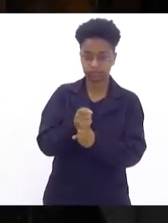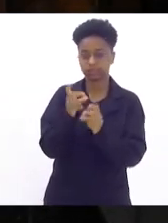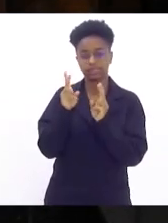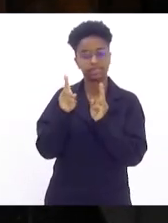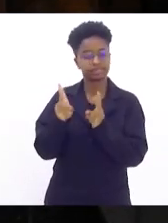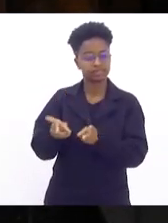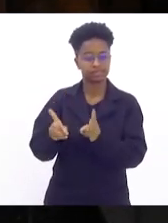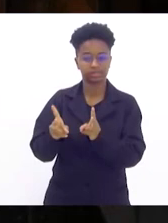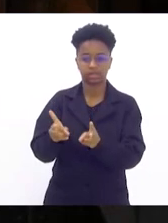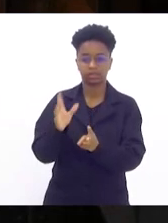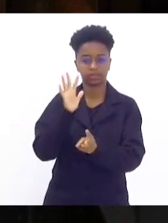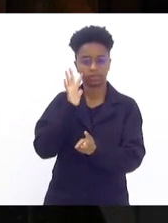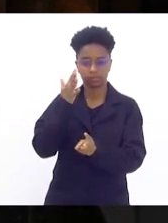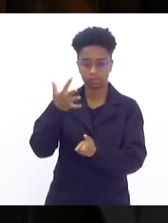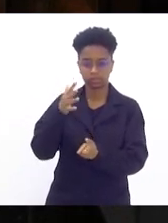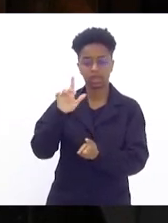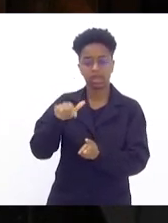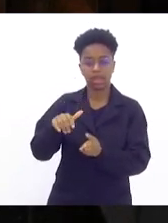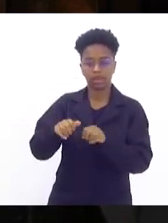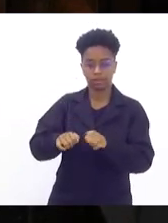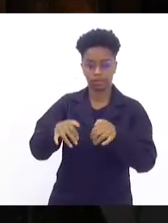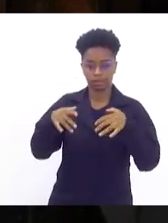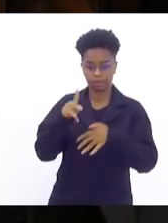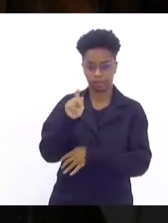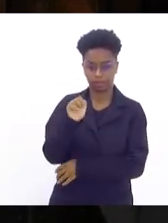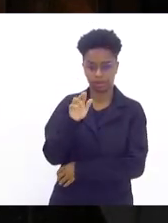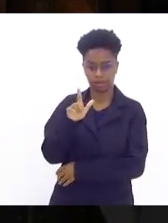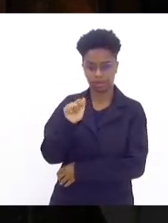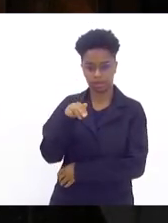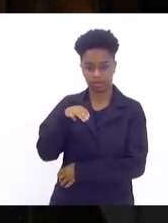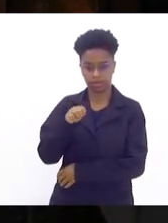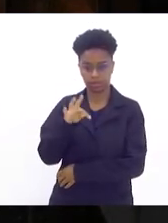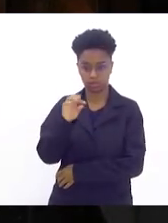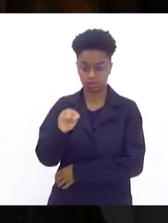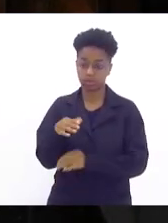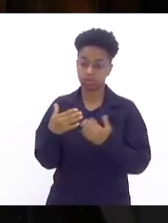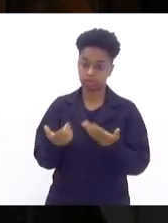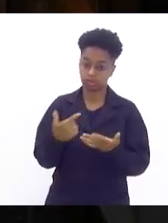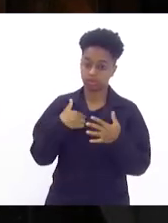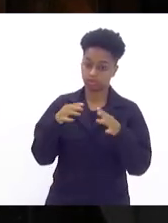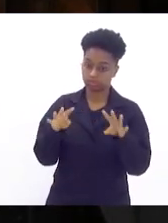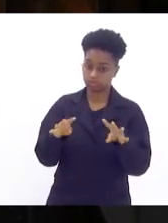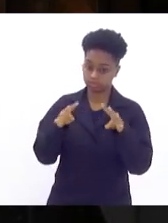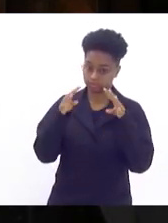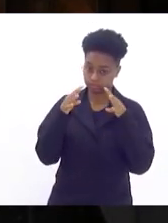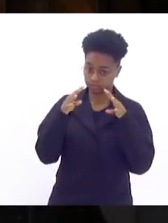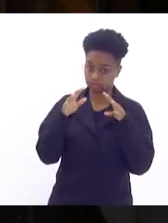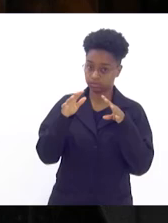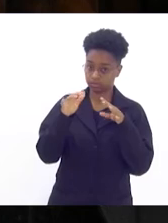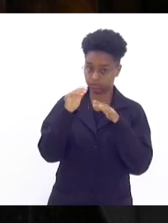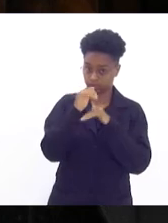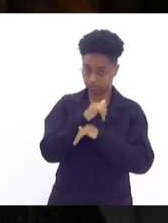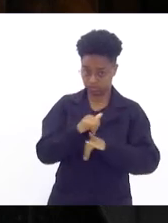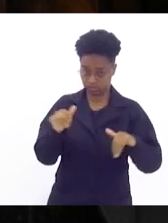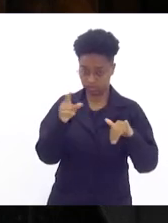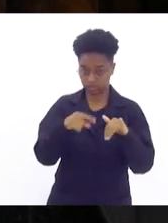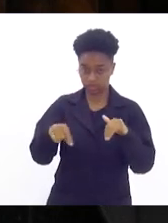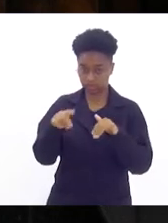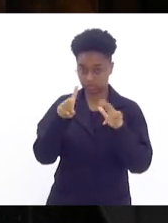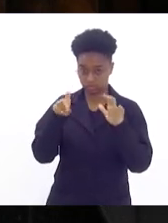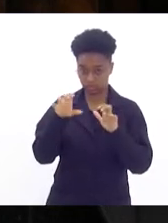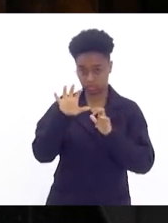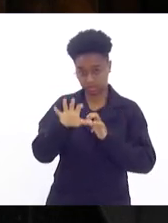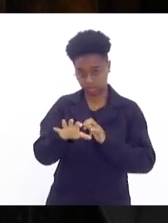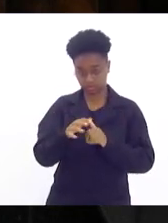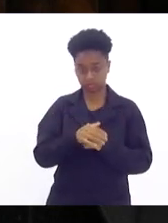sempre do Parlamento Então queria chamar atenção seu presente sobre esse fato